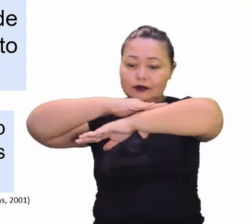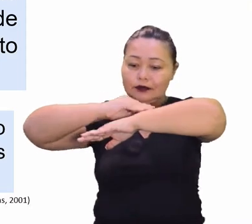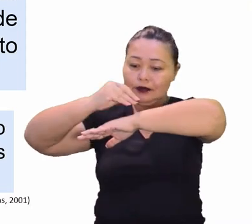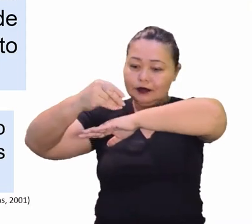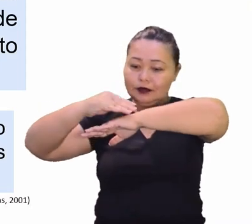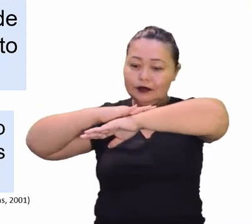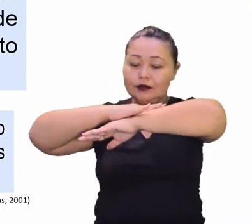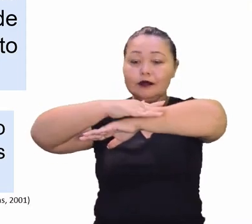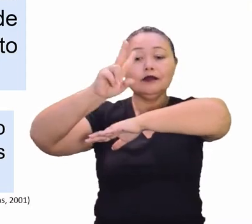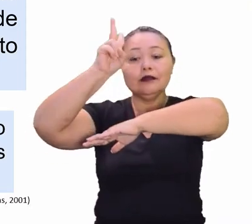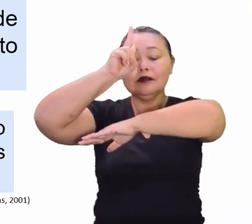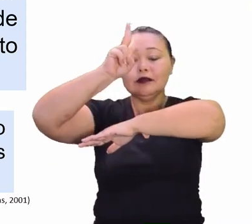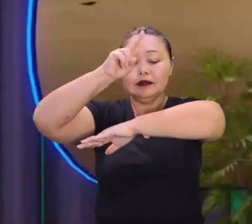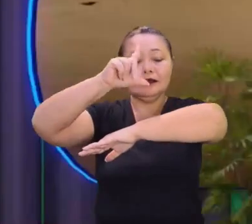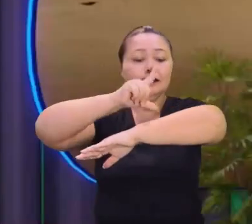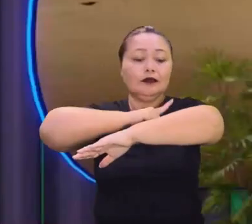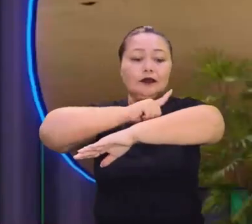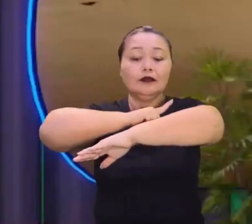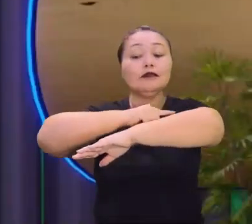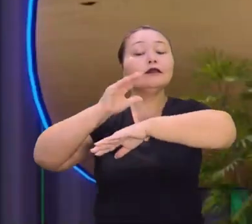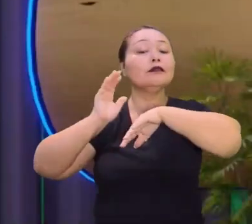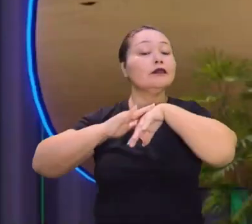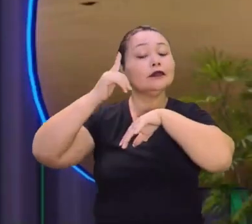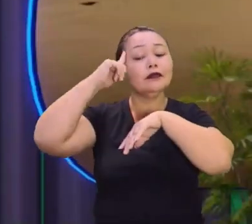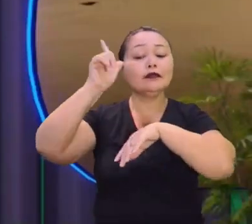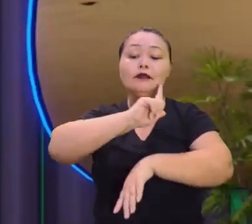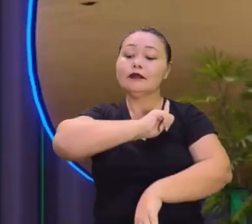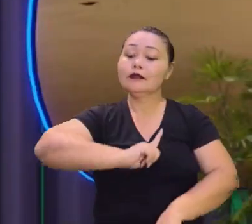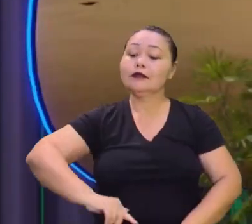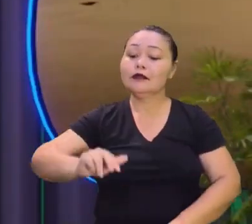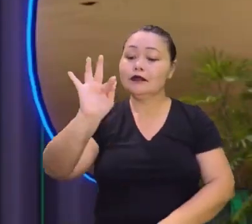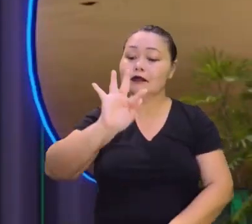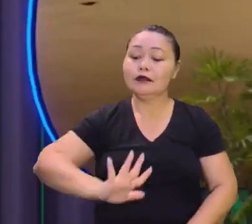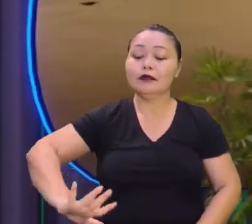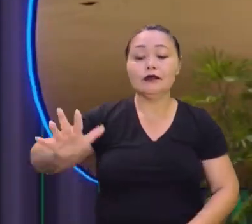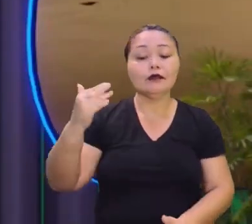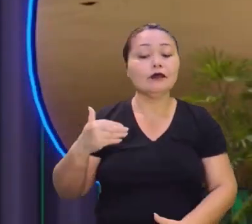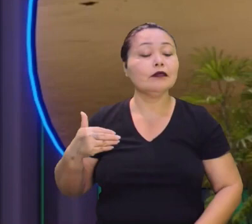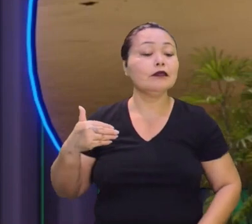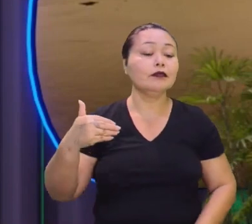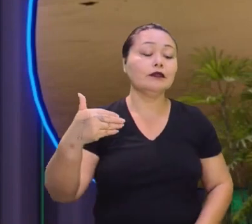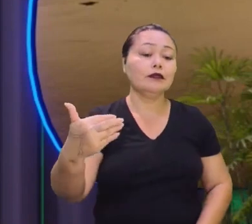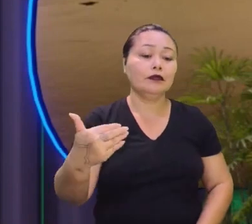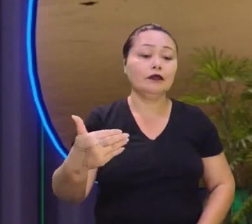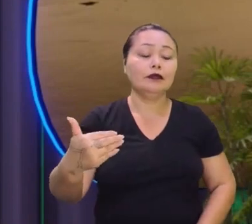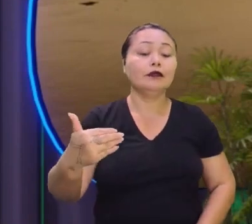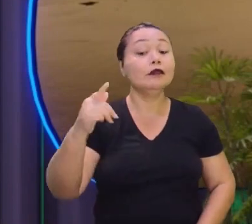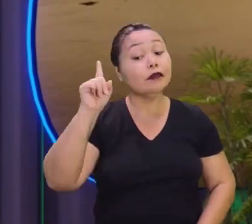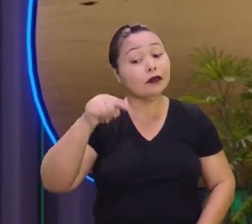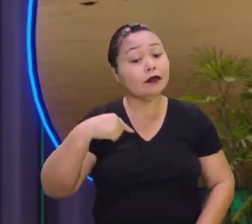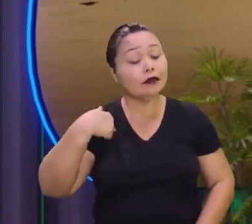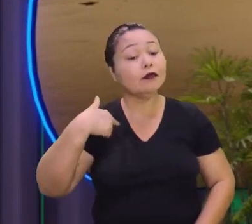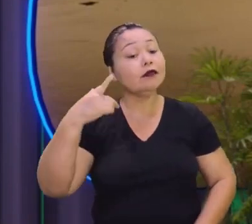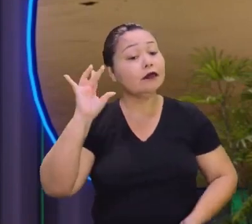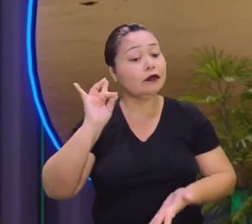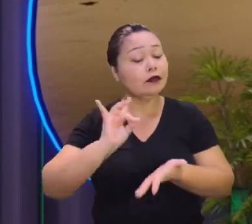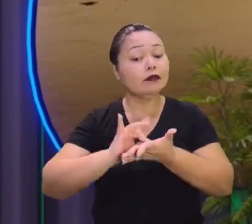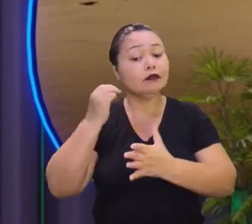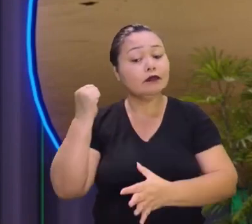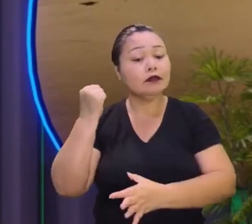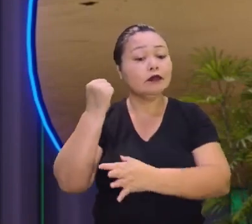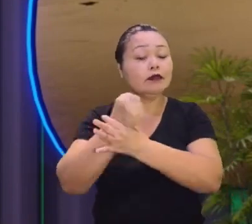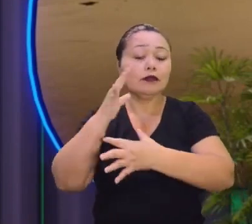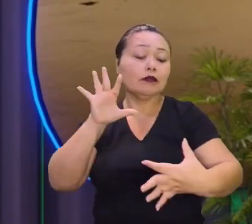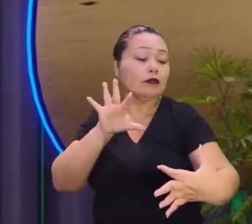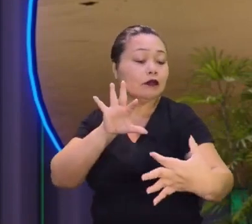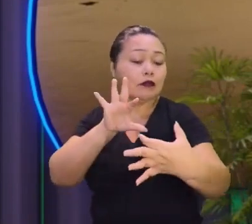nossos alunos, é o seguinte, tem que lembrar que a ideia do governo federal no projeto inicial era realmente